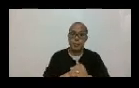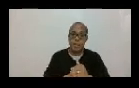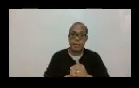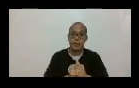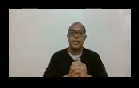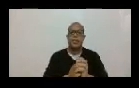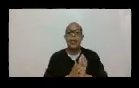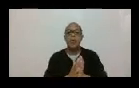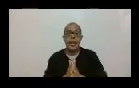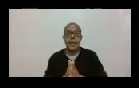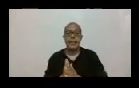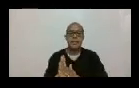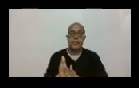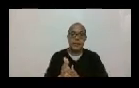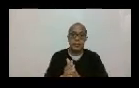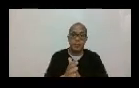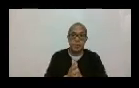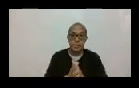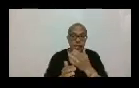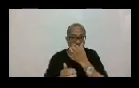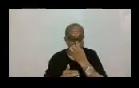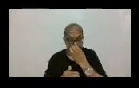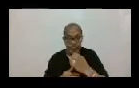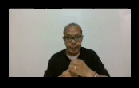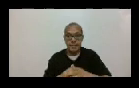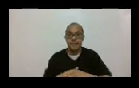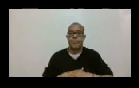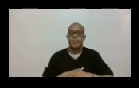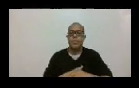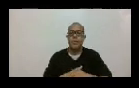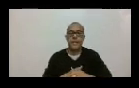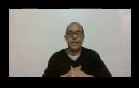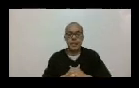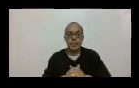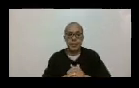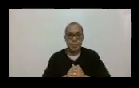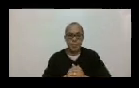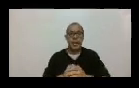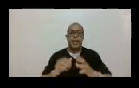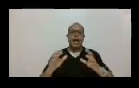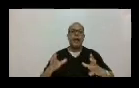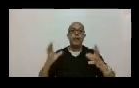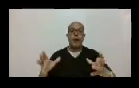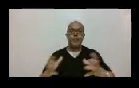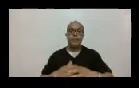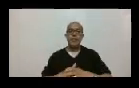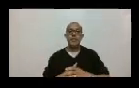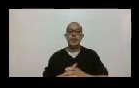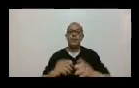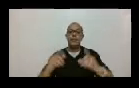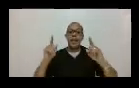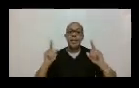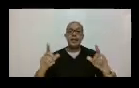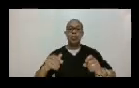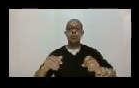geórgia 53 por cento da romênia 55 porcento e olha 56 por cento a